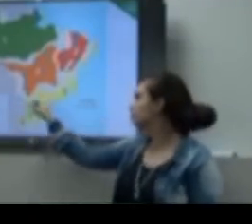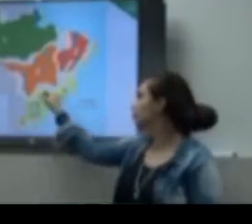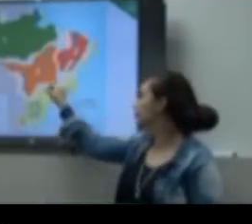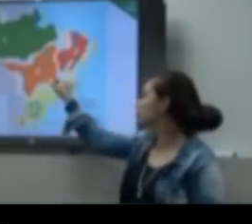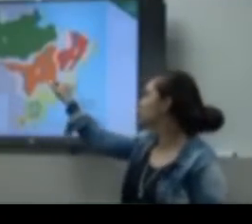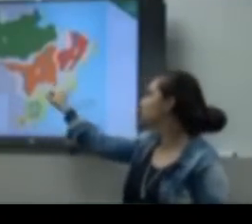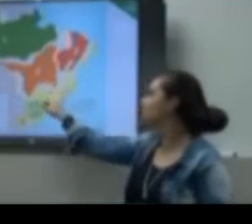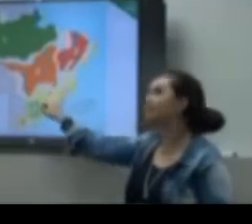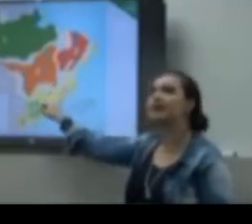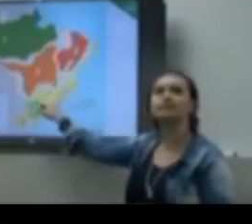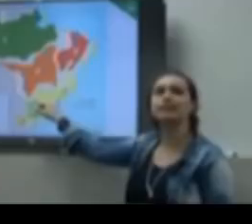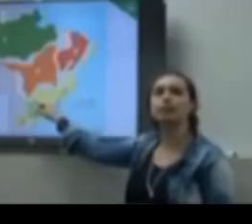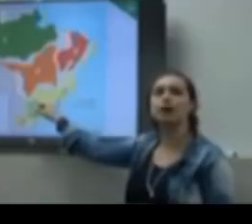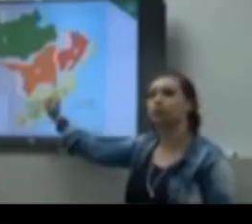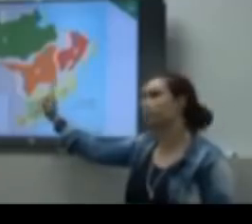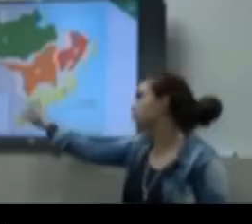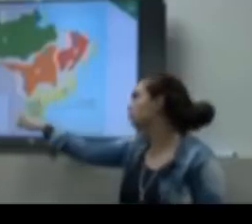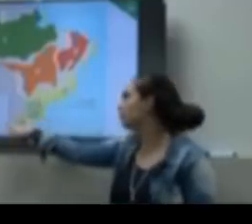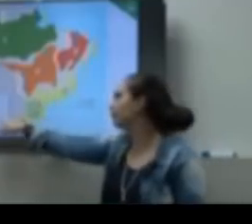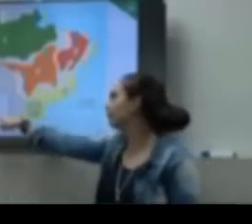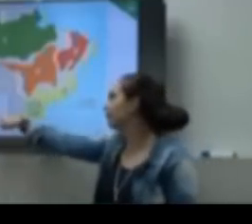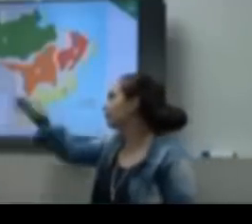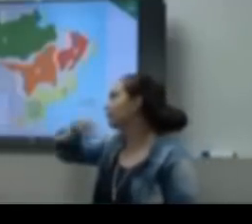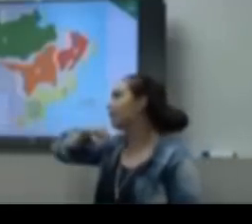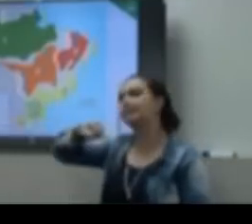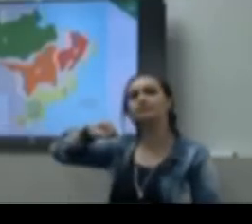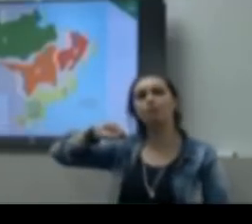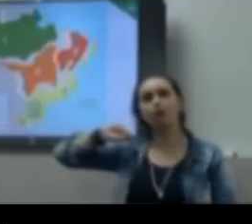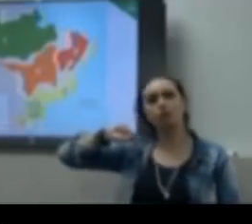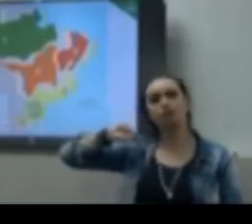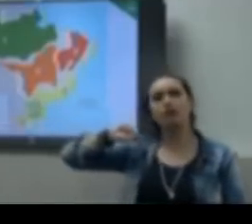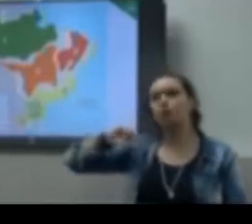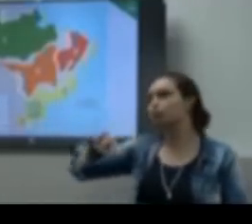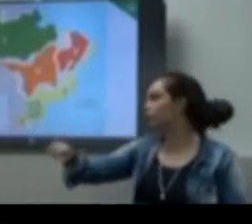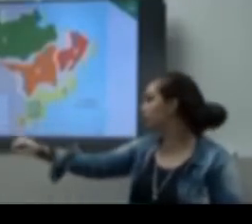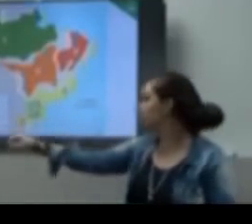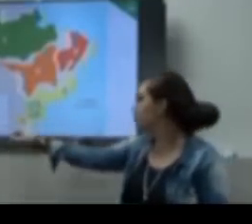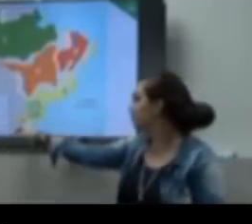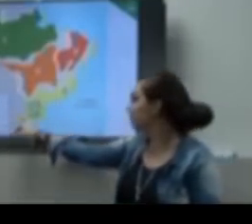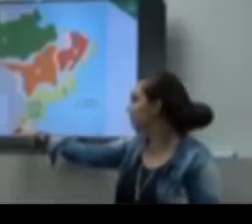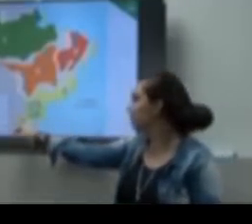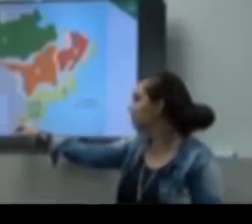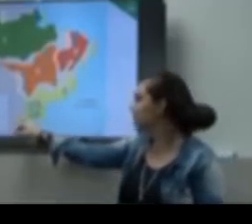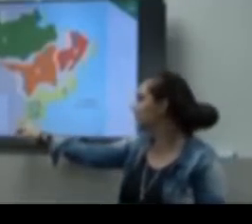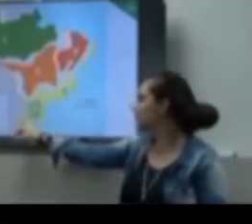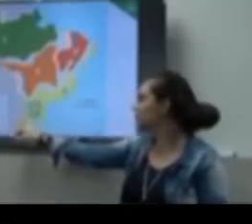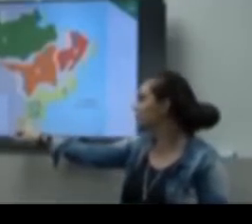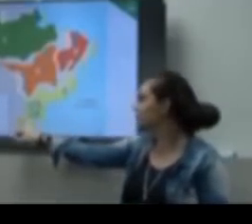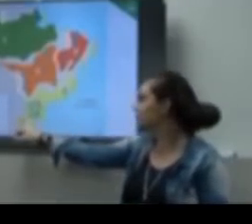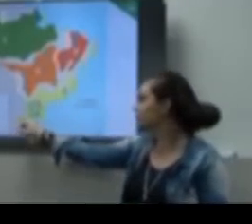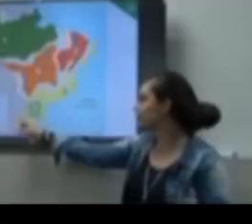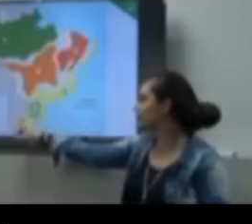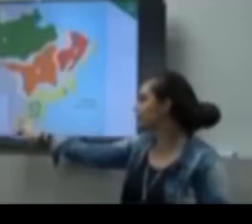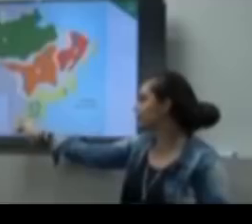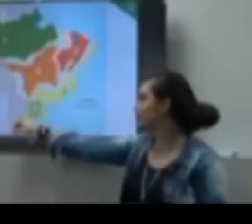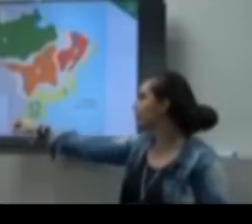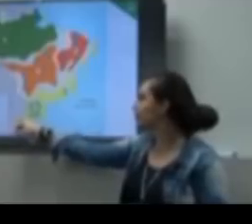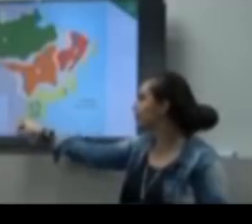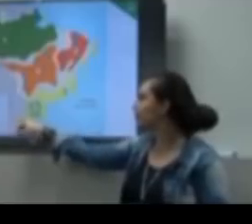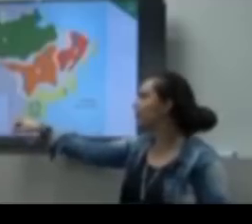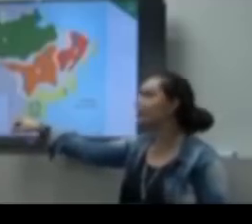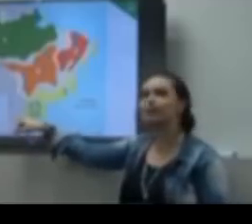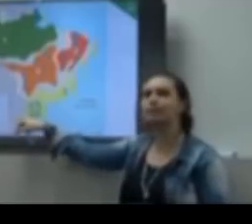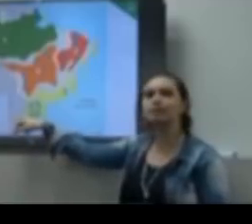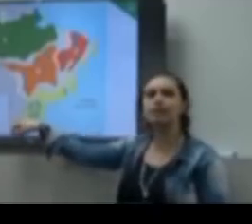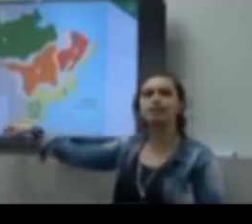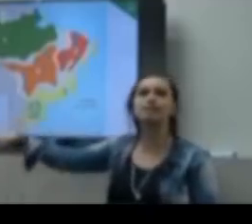está encostando com o domínio número 3, que é qual? Olhando no mapa, mares e morros. O domínio das pradarias, entre o domínio das pradarias e a